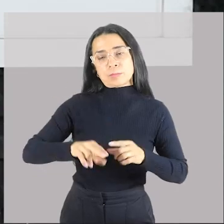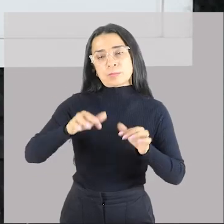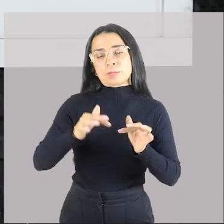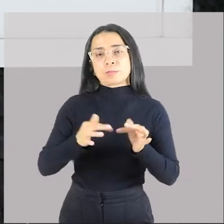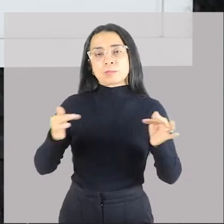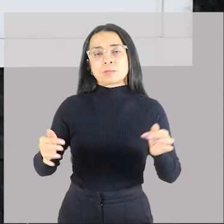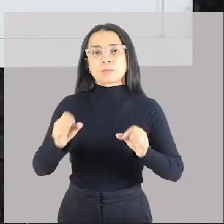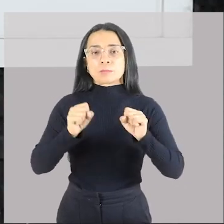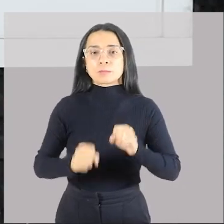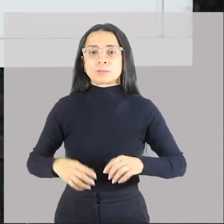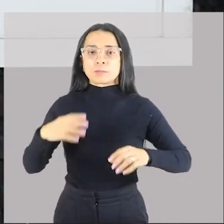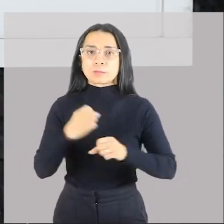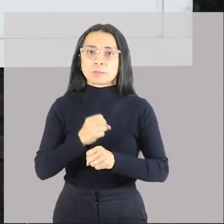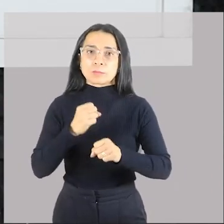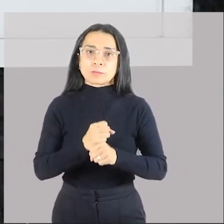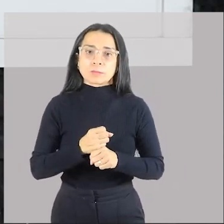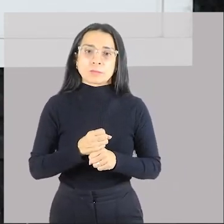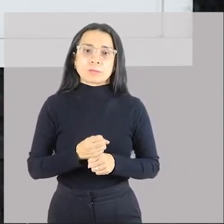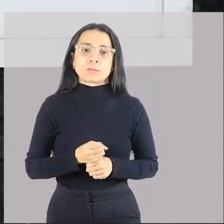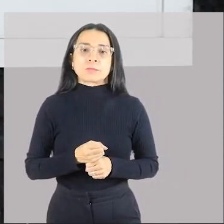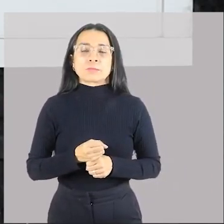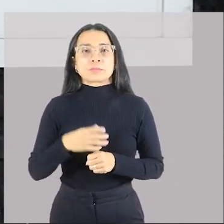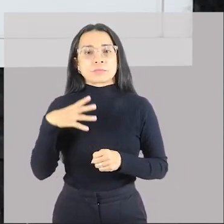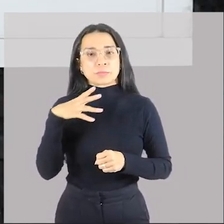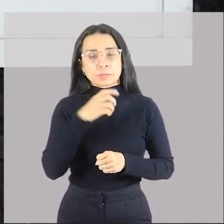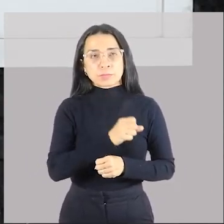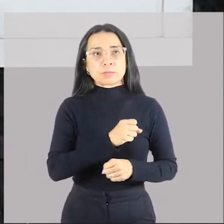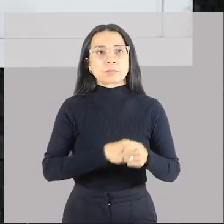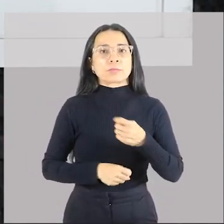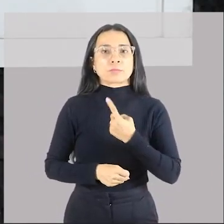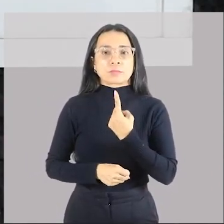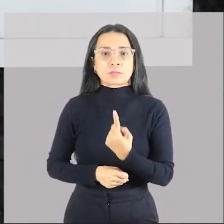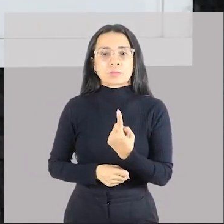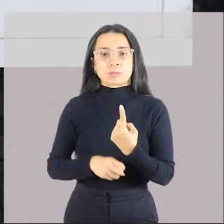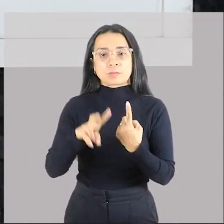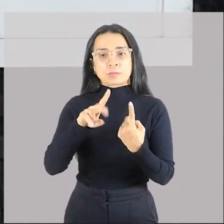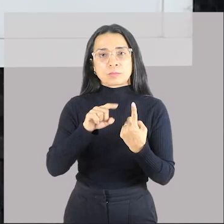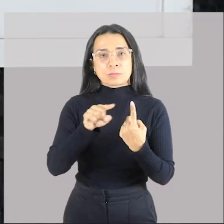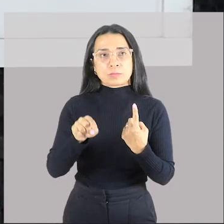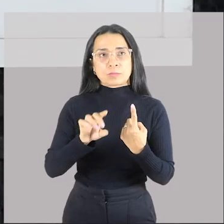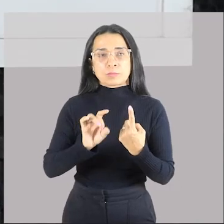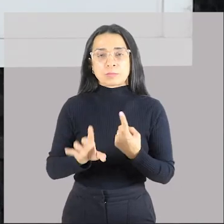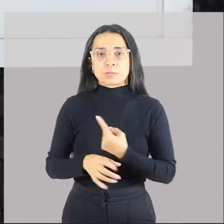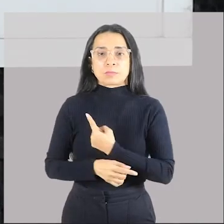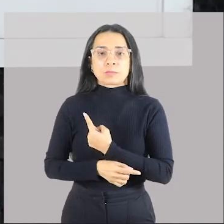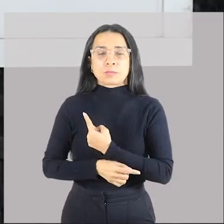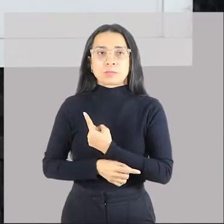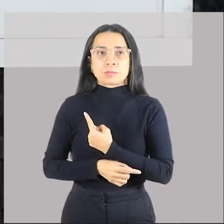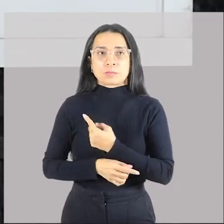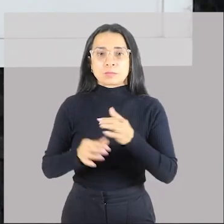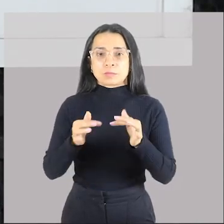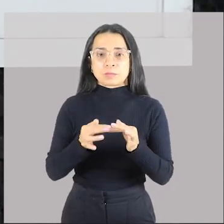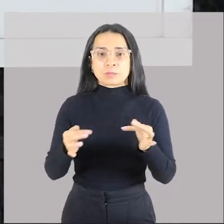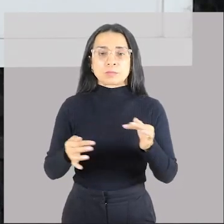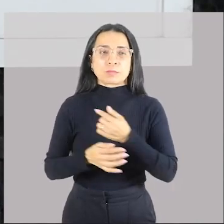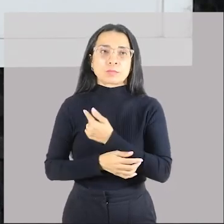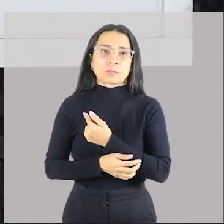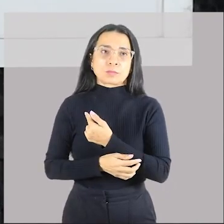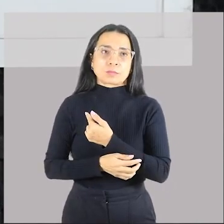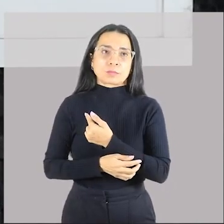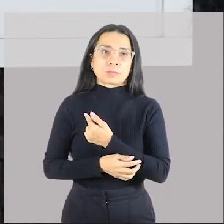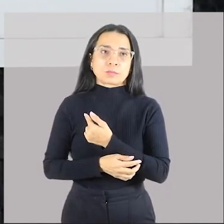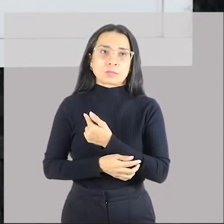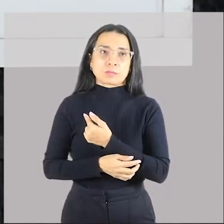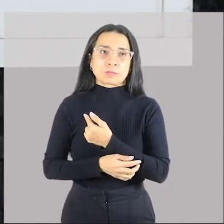pode calcular de uma só vez. A fórmula é a seguinte, M é igual